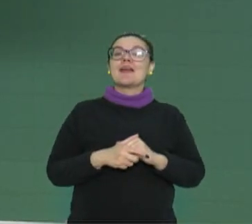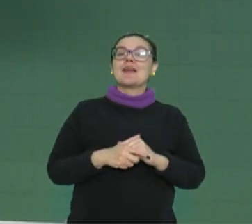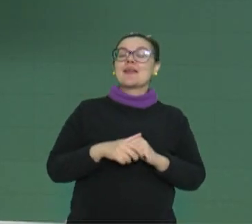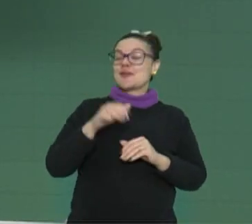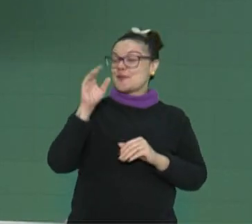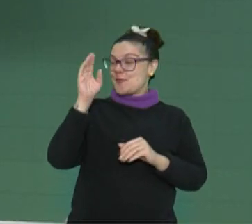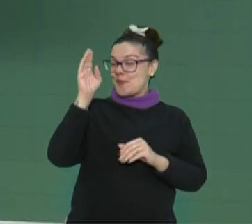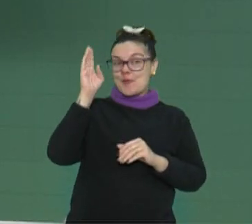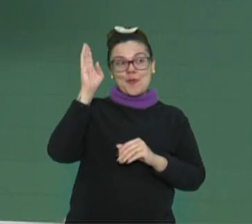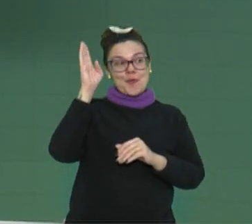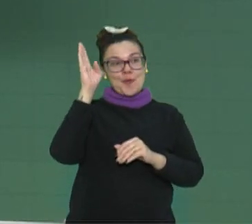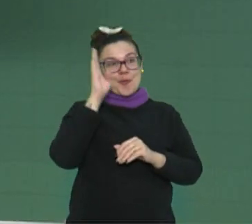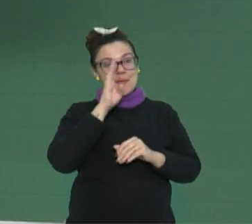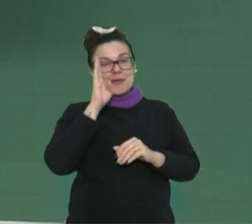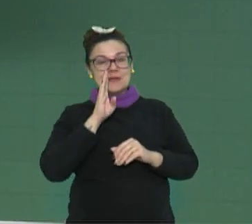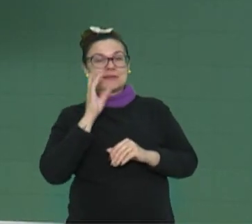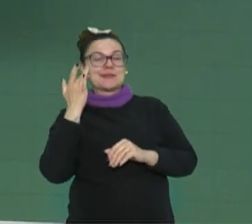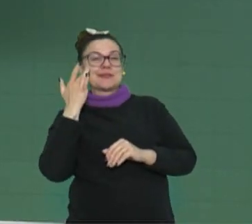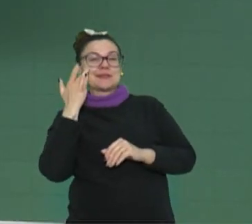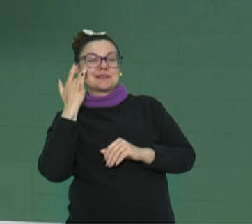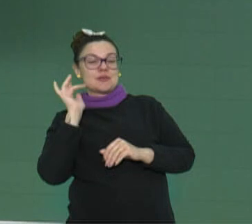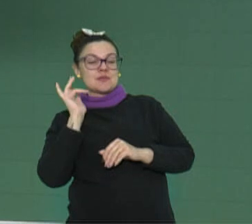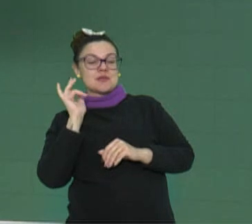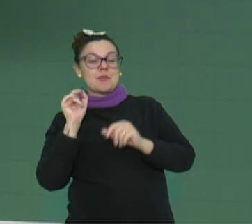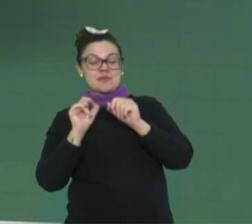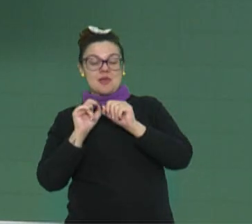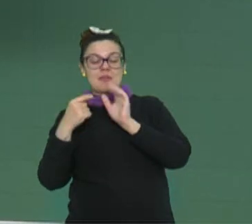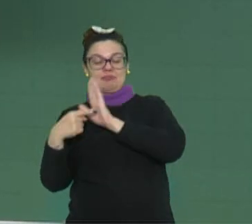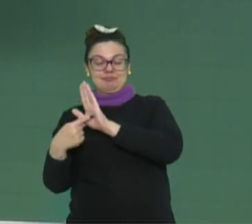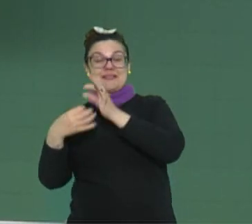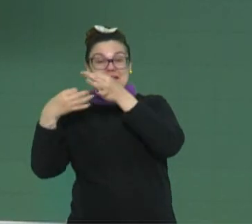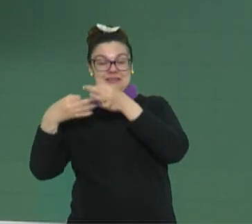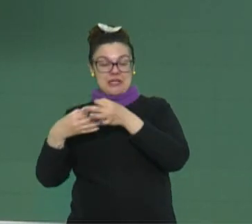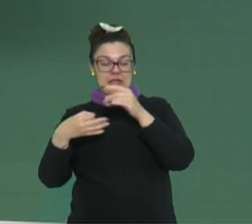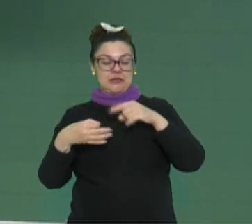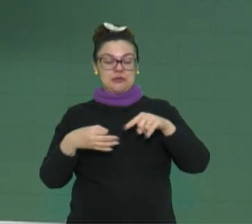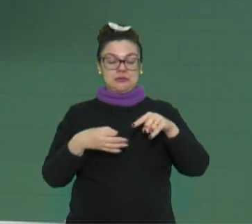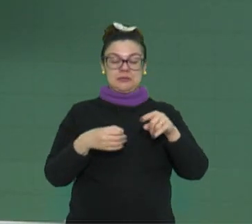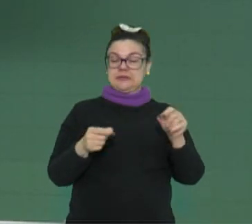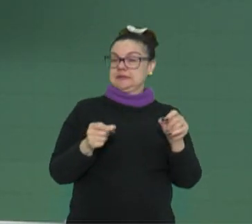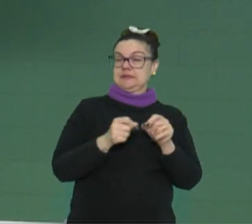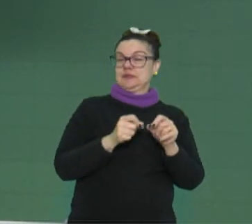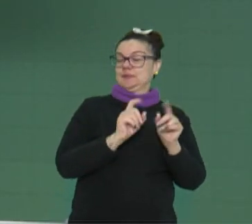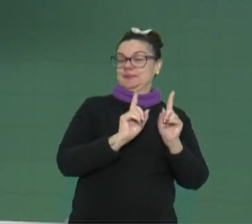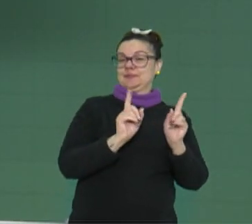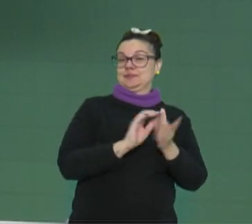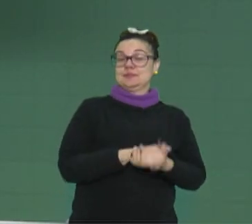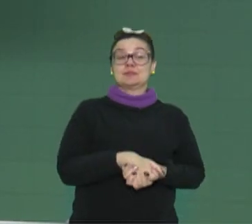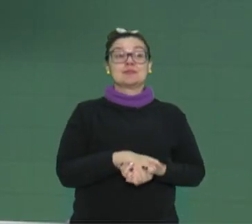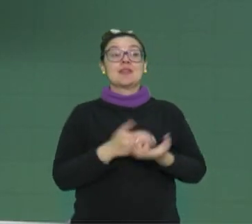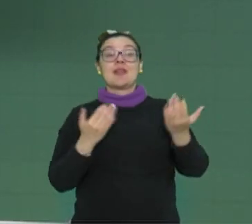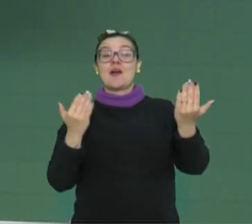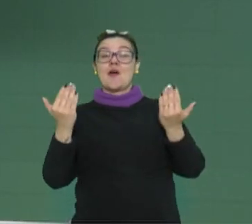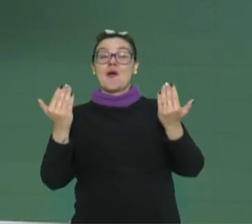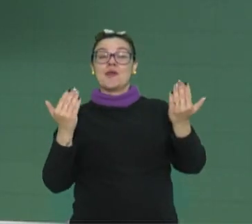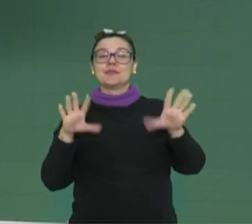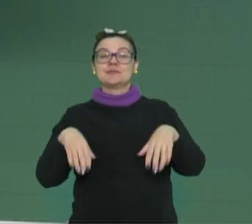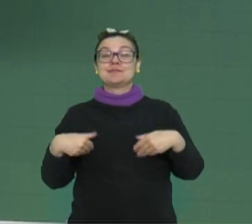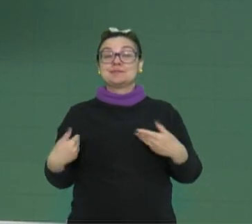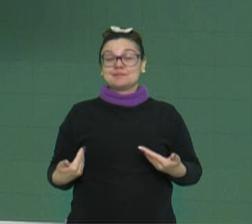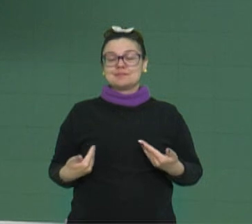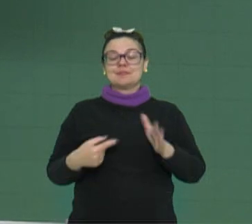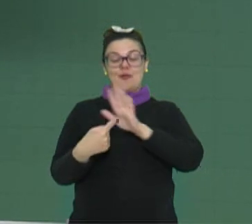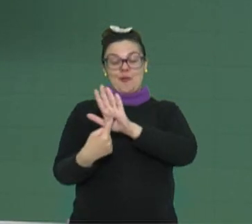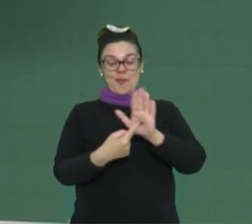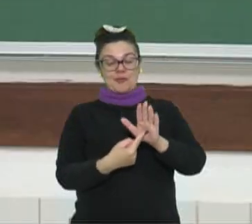ele não sabe muito bem aplicar aquilo que ele realmente diz que é? Então, onde está o pensamento moral dele? Por